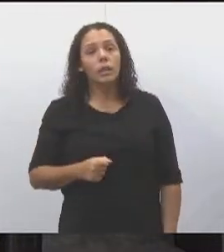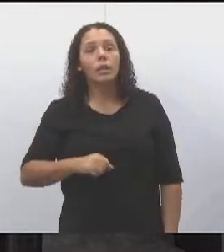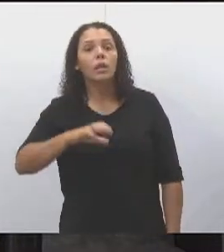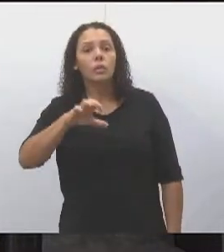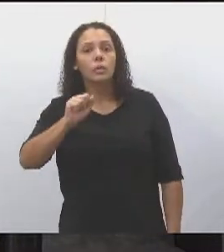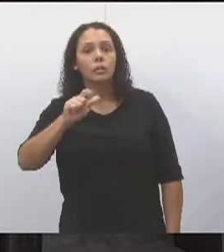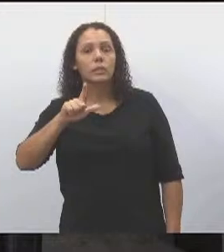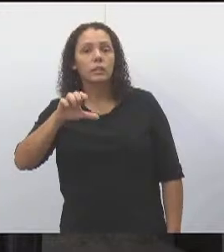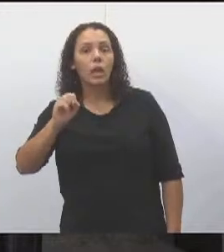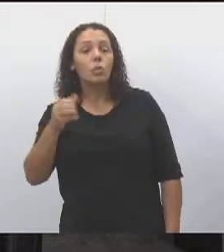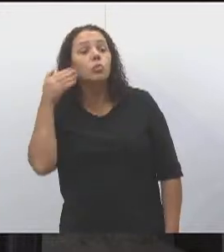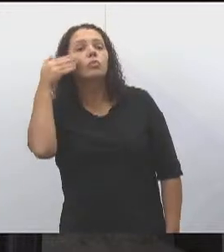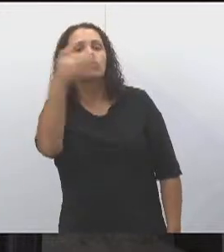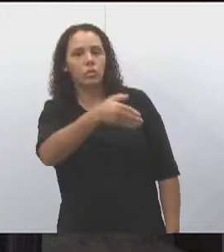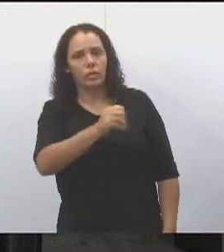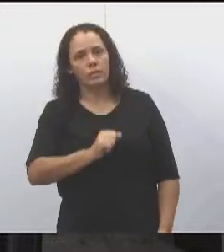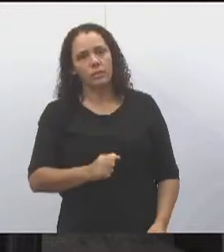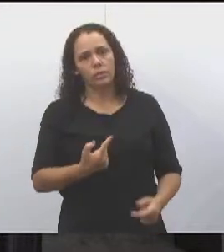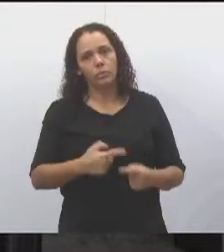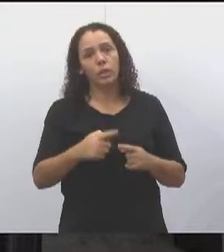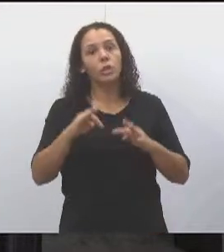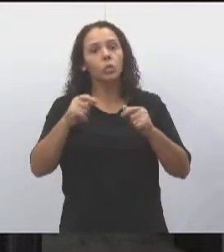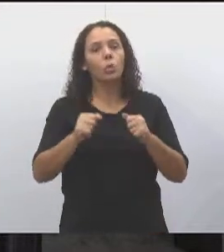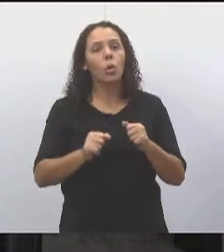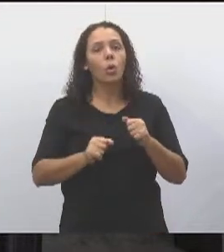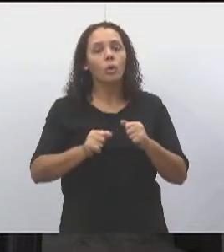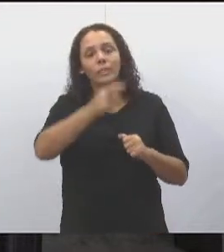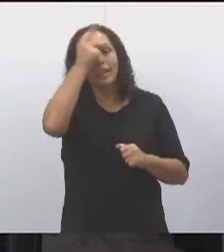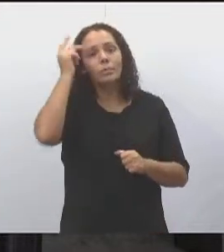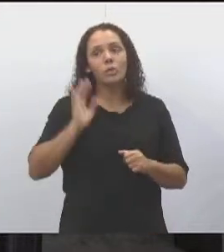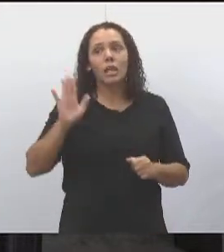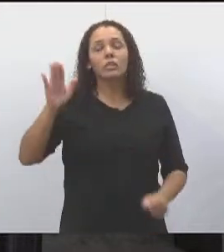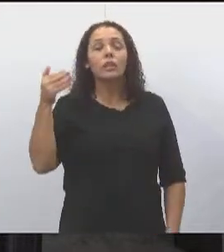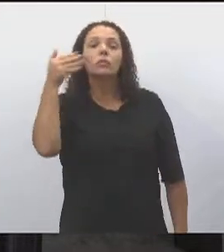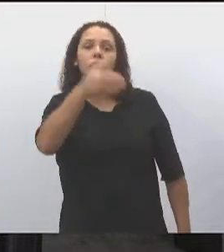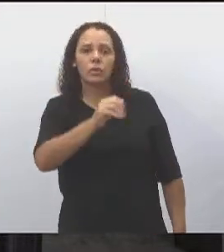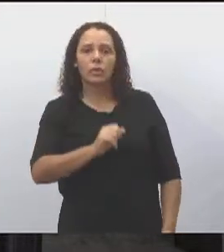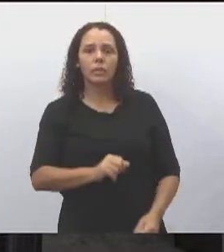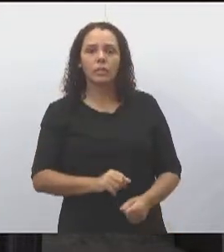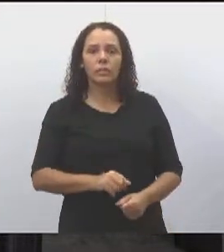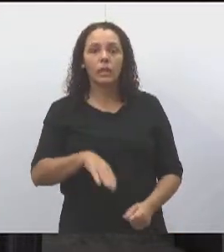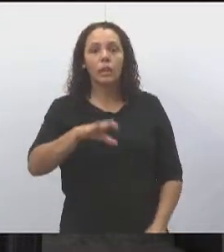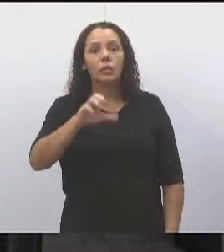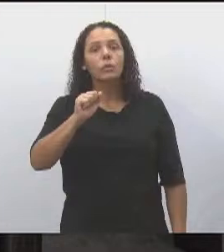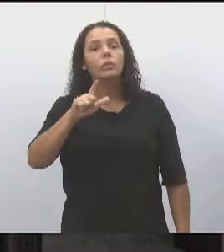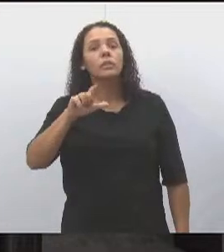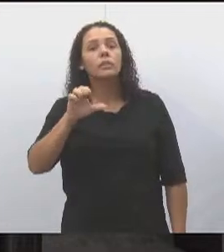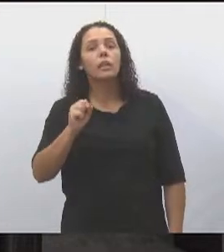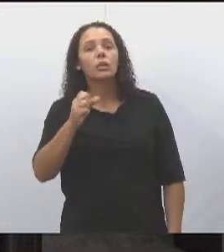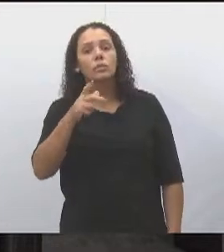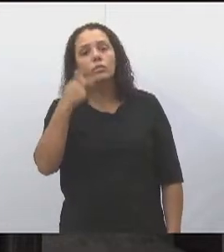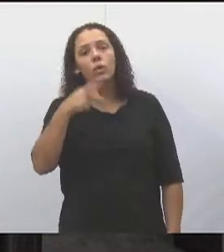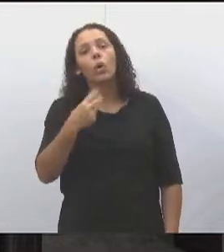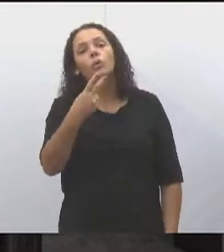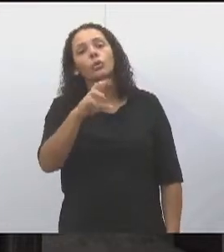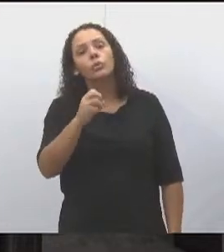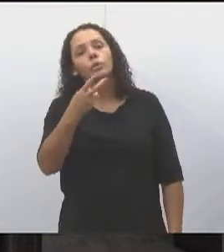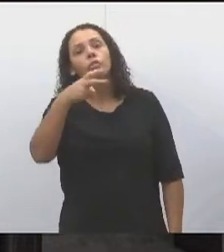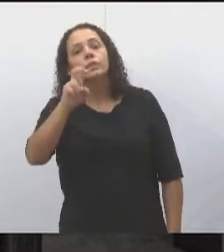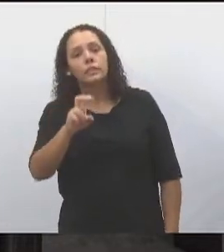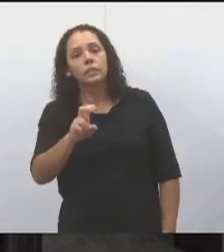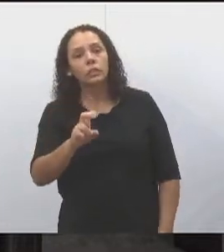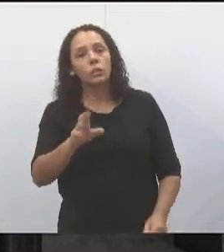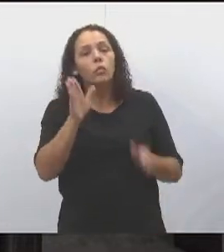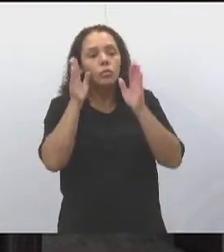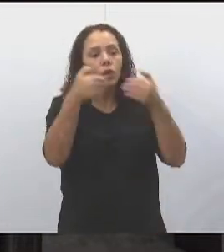porque todos os candidatos foram lá na associação. E assumiu, e o Celso disse, 2025 é